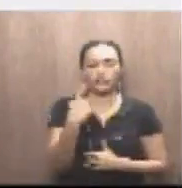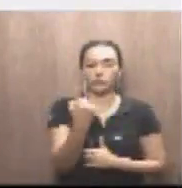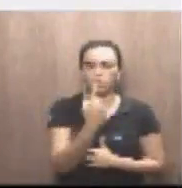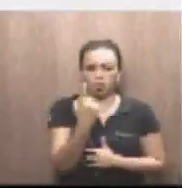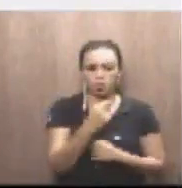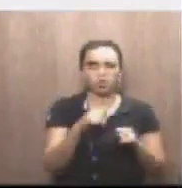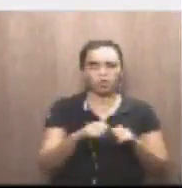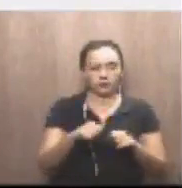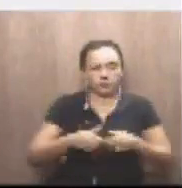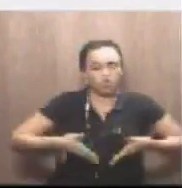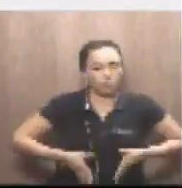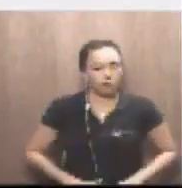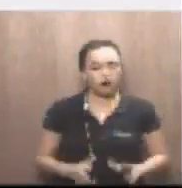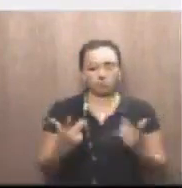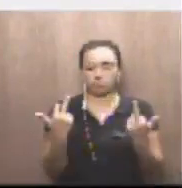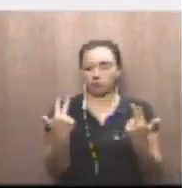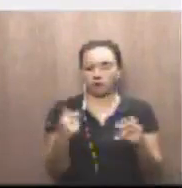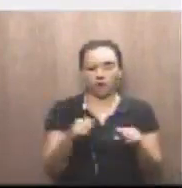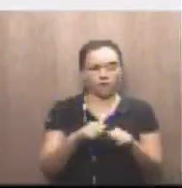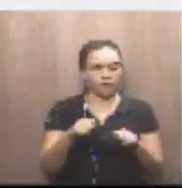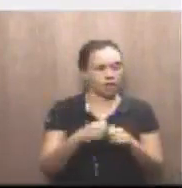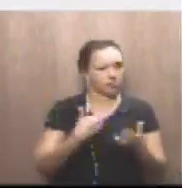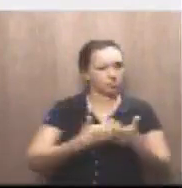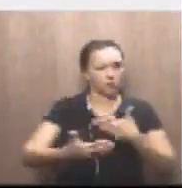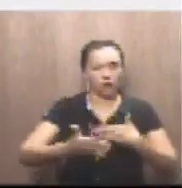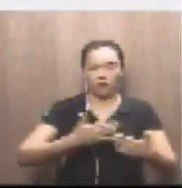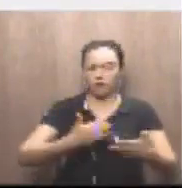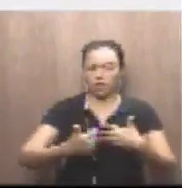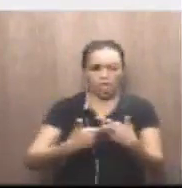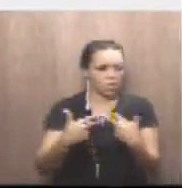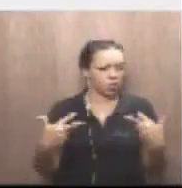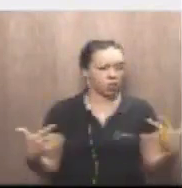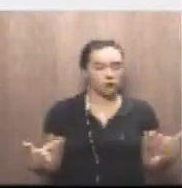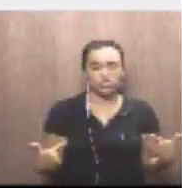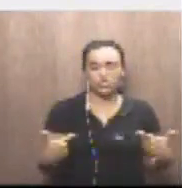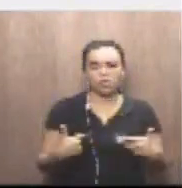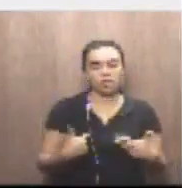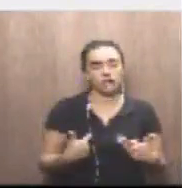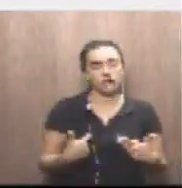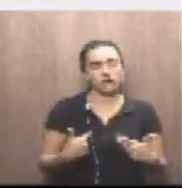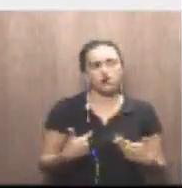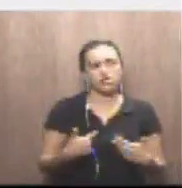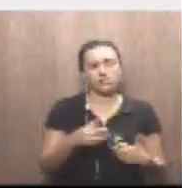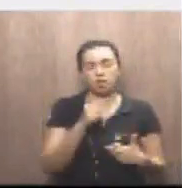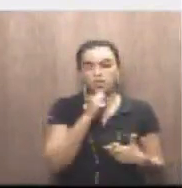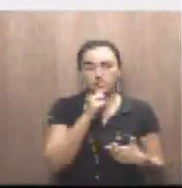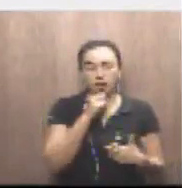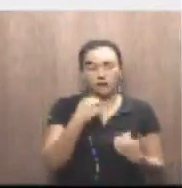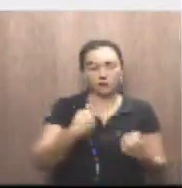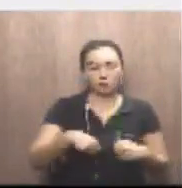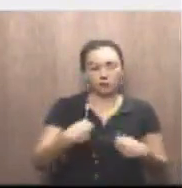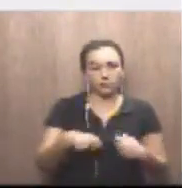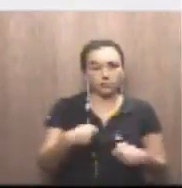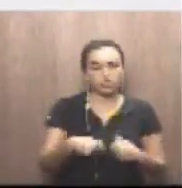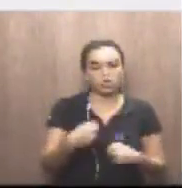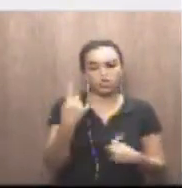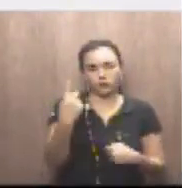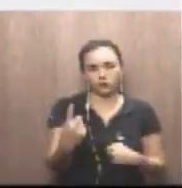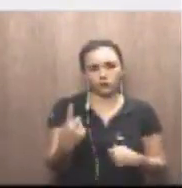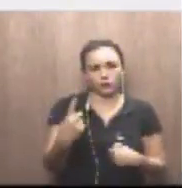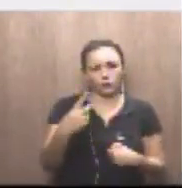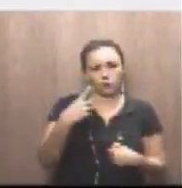realizá-lo da mesma maneira como realiza qualquer outra função fisiológica, sem que haja necessidade de um